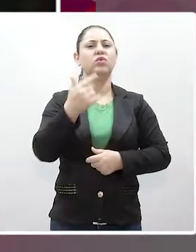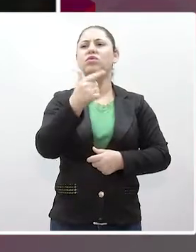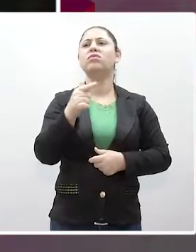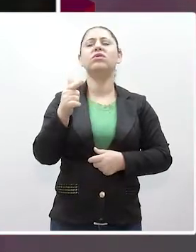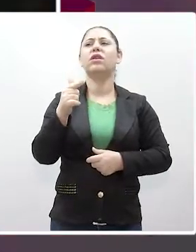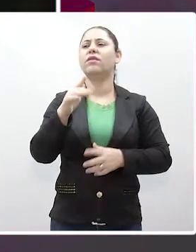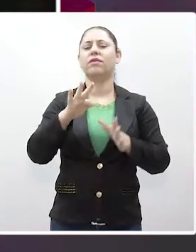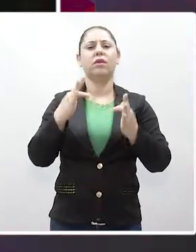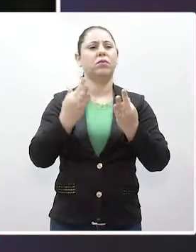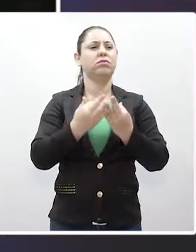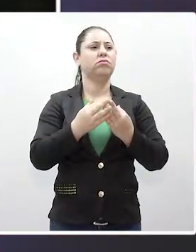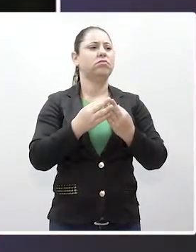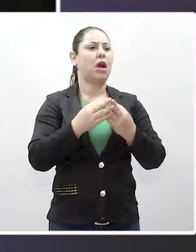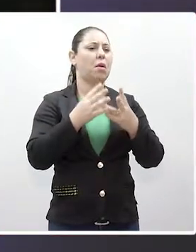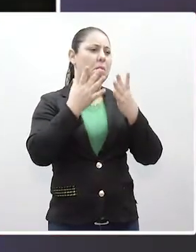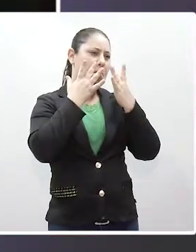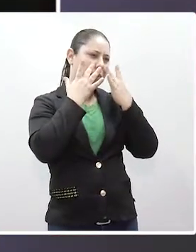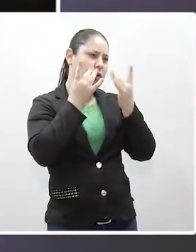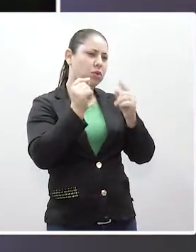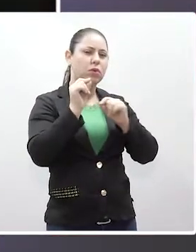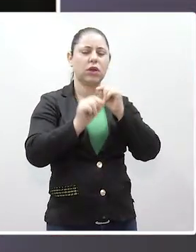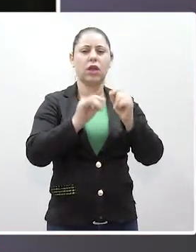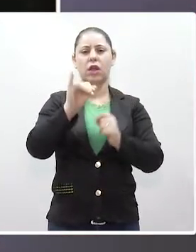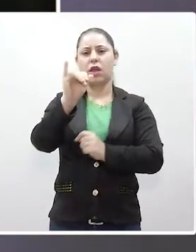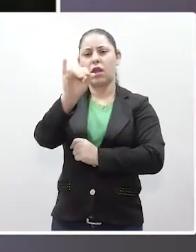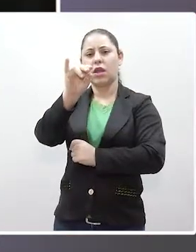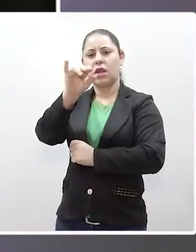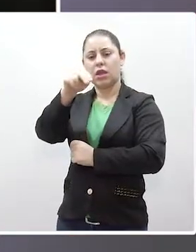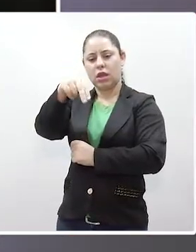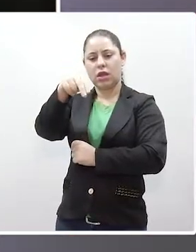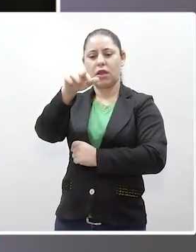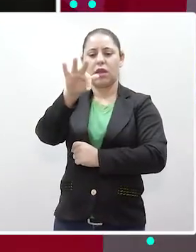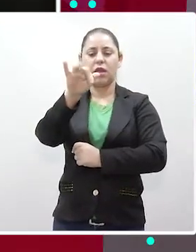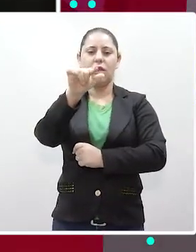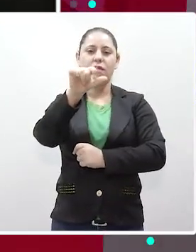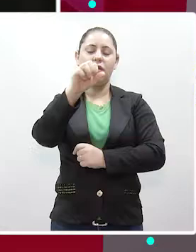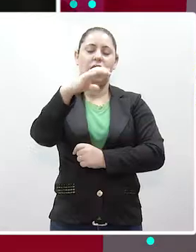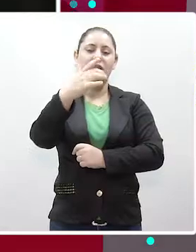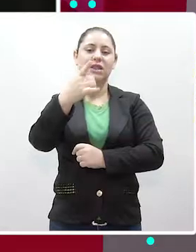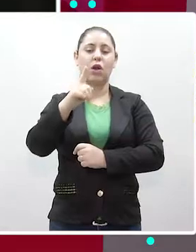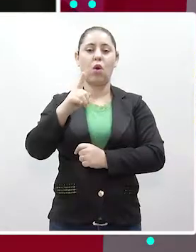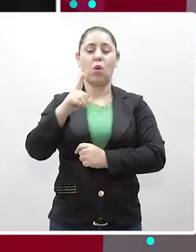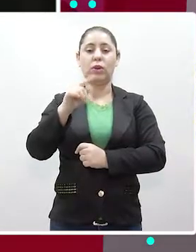tem família que não esteja percebendo, é a inflação, né?